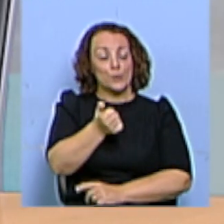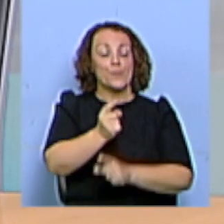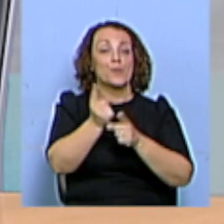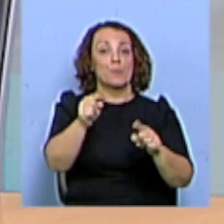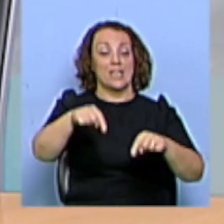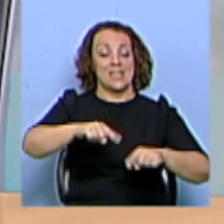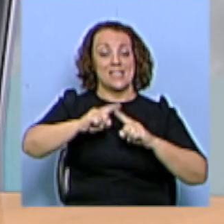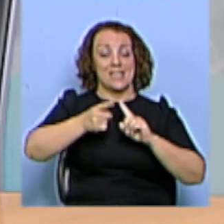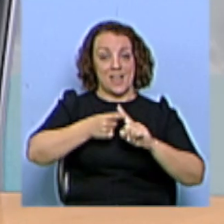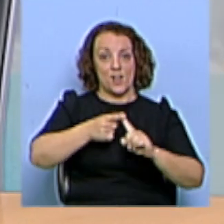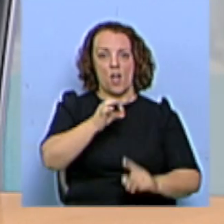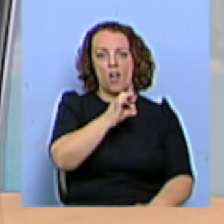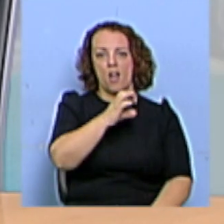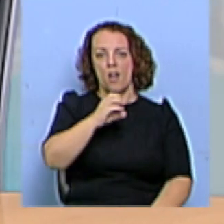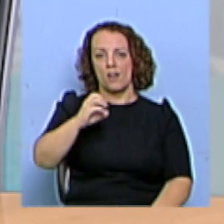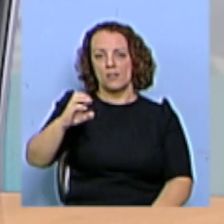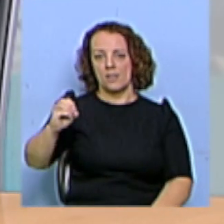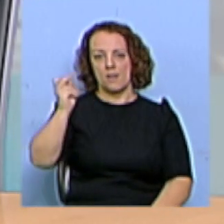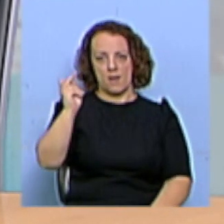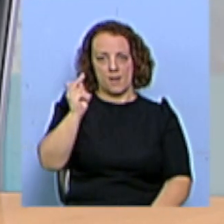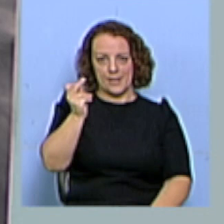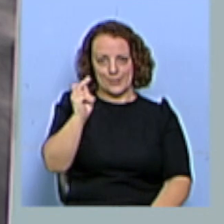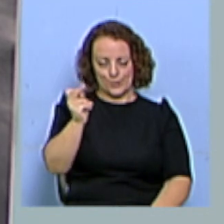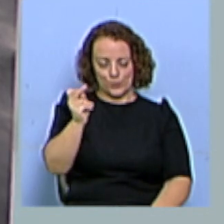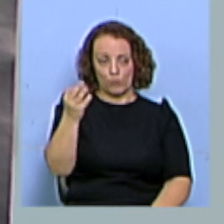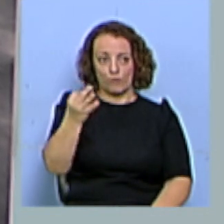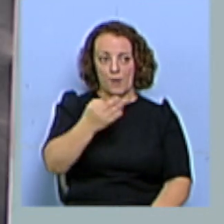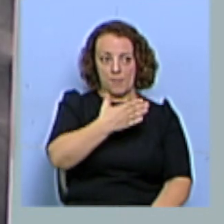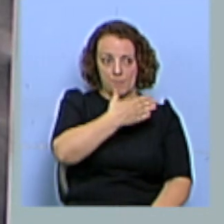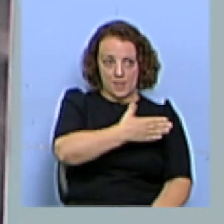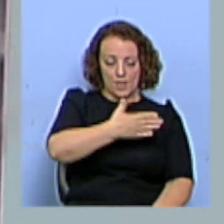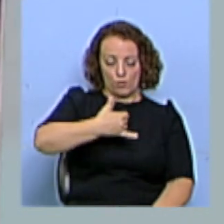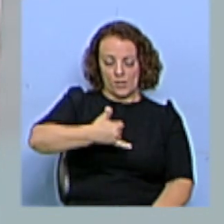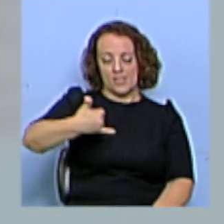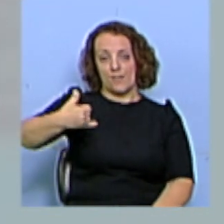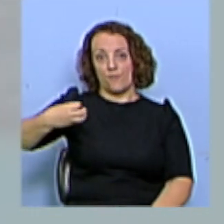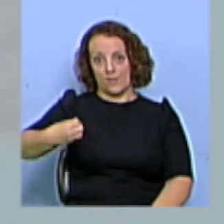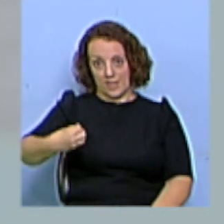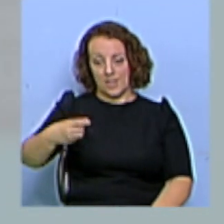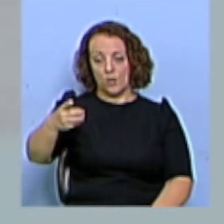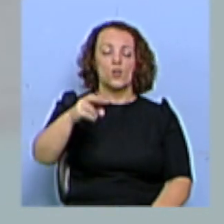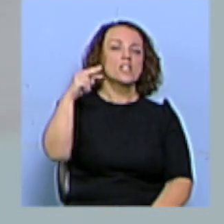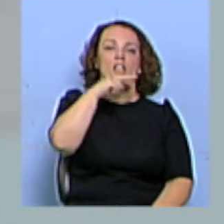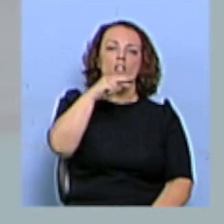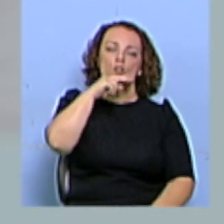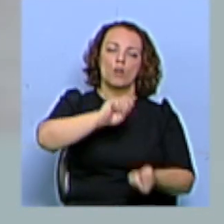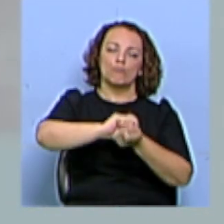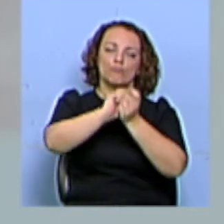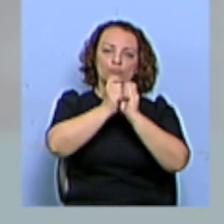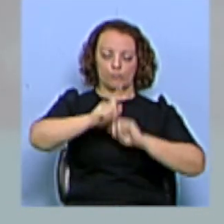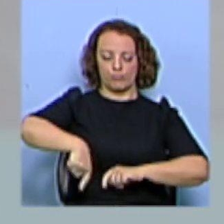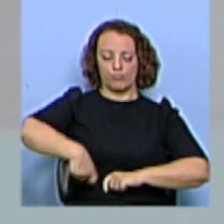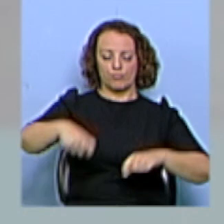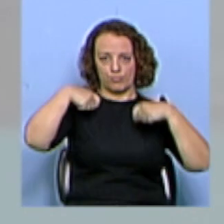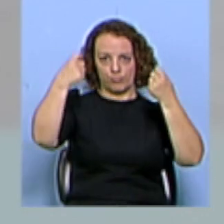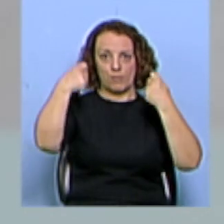ano faz 800 anos que em 1220 Santo António se tornou franciscano depois do exemplo dos santos mártires